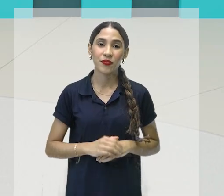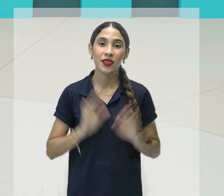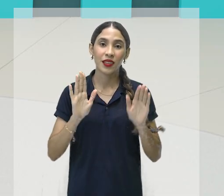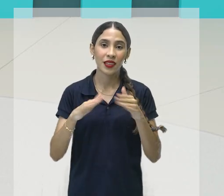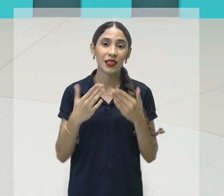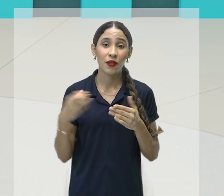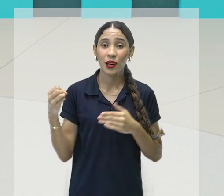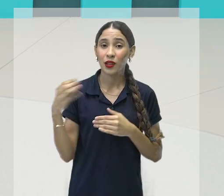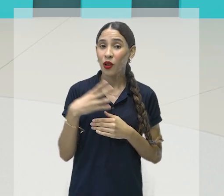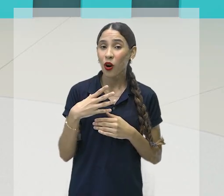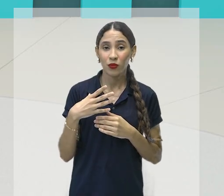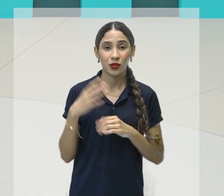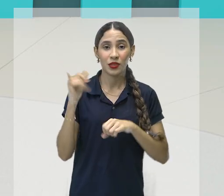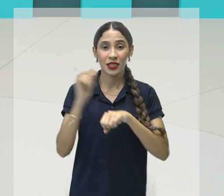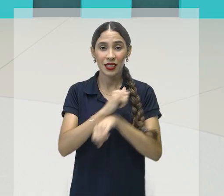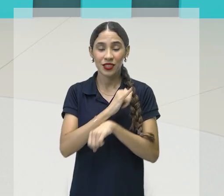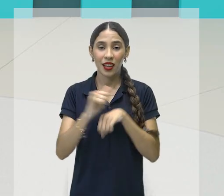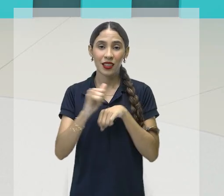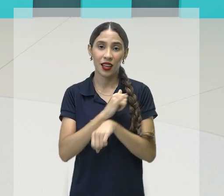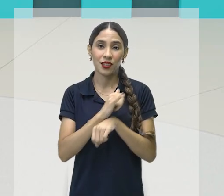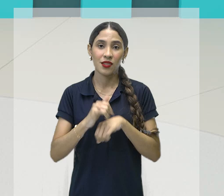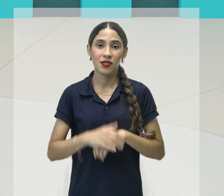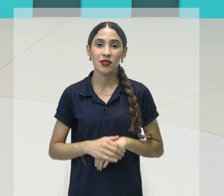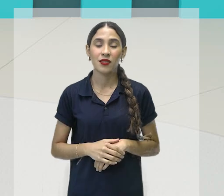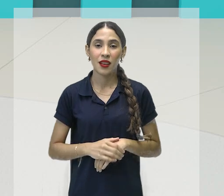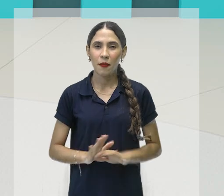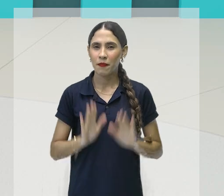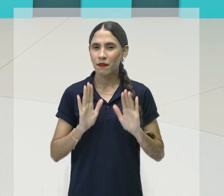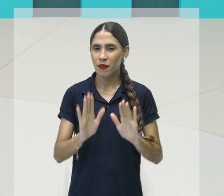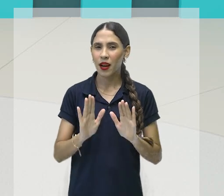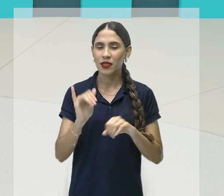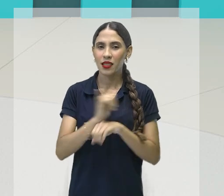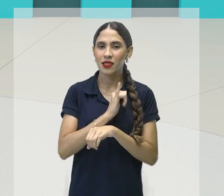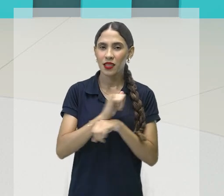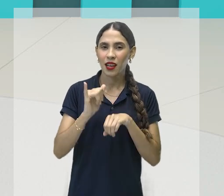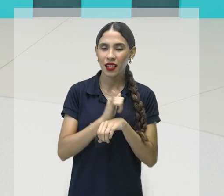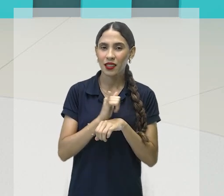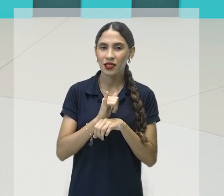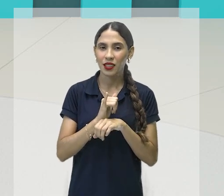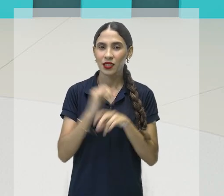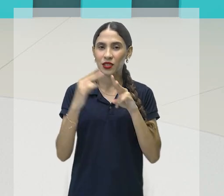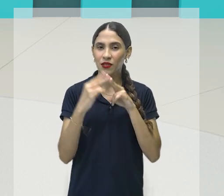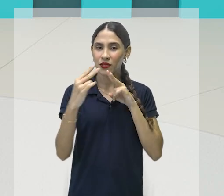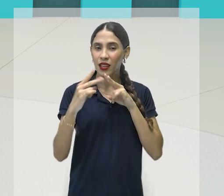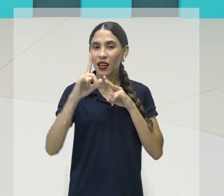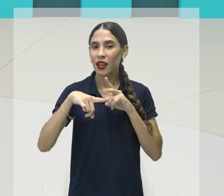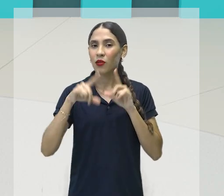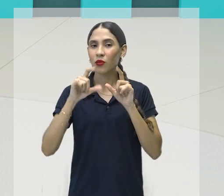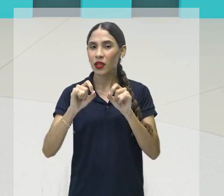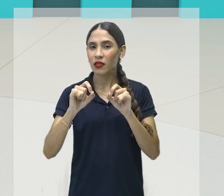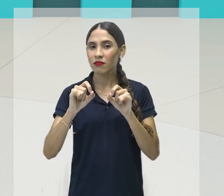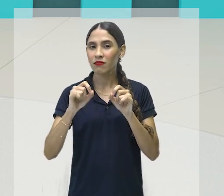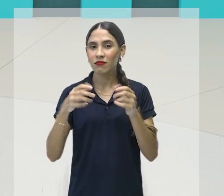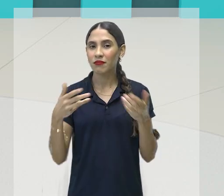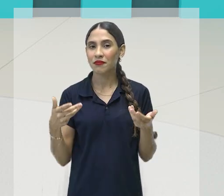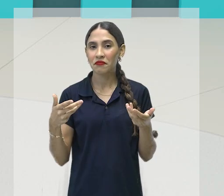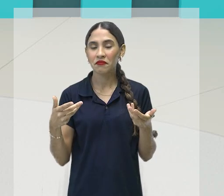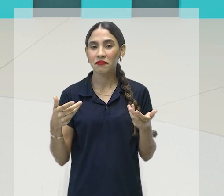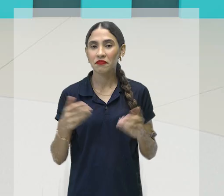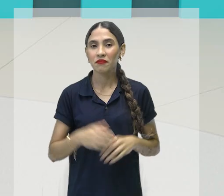Então, são novas ferramentas. Mas essas ferramentas digitais, elas são o